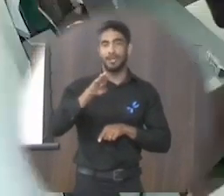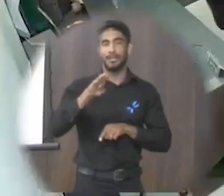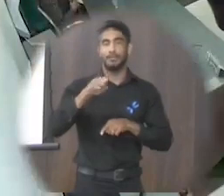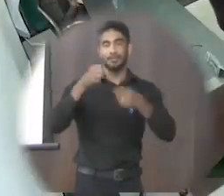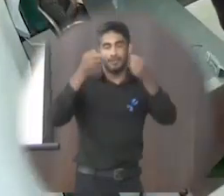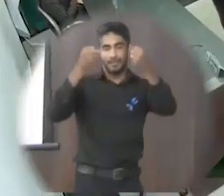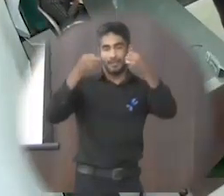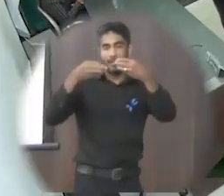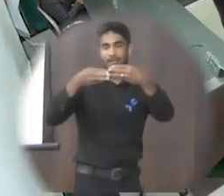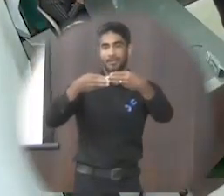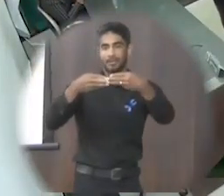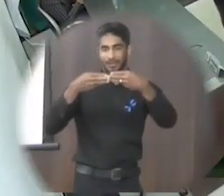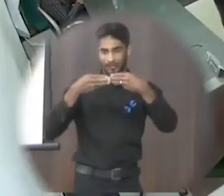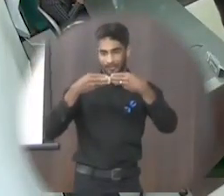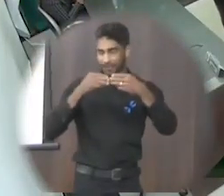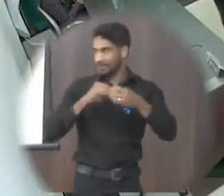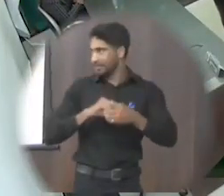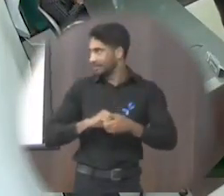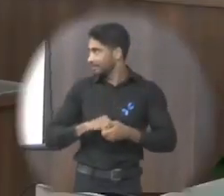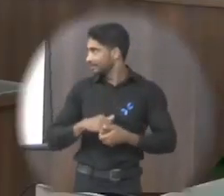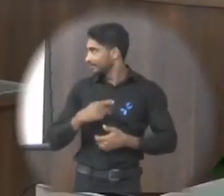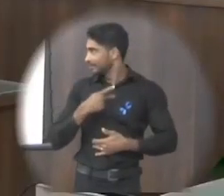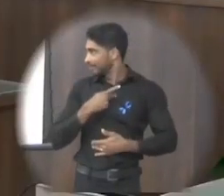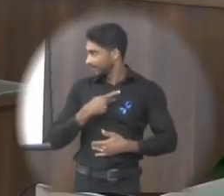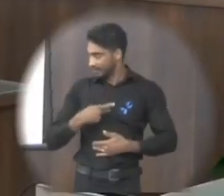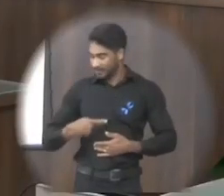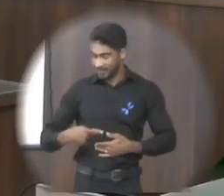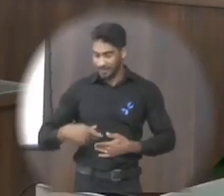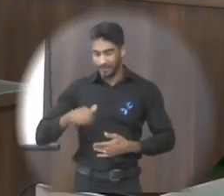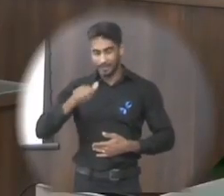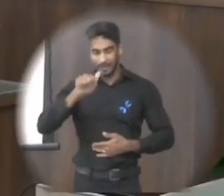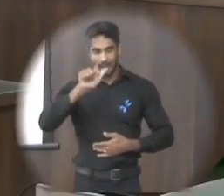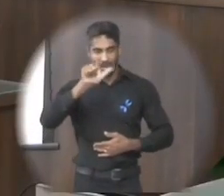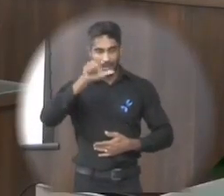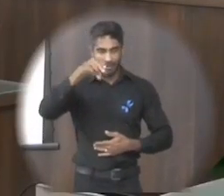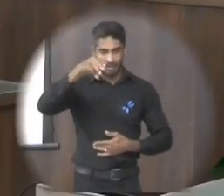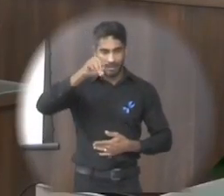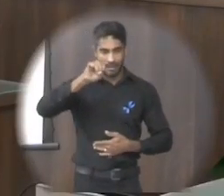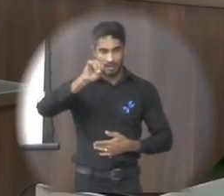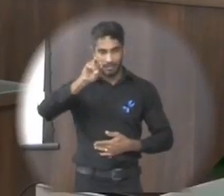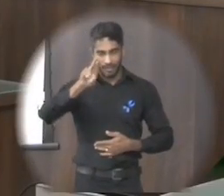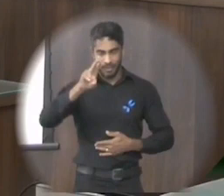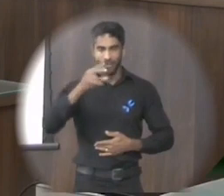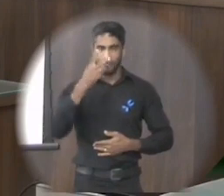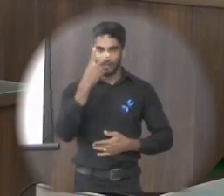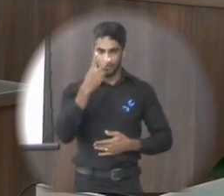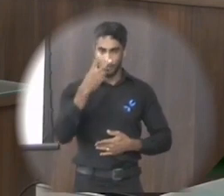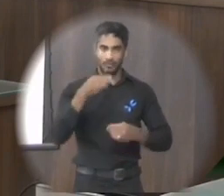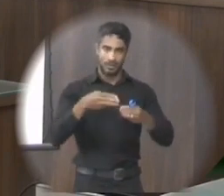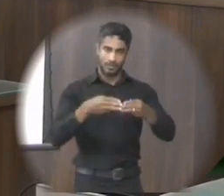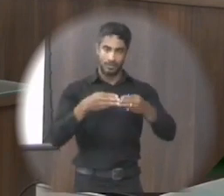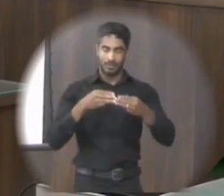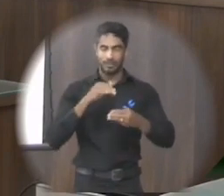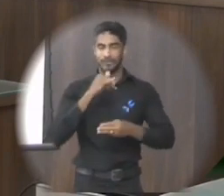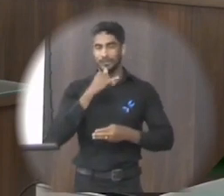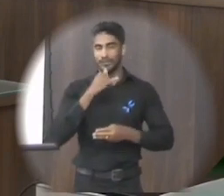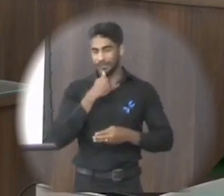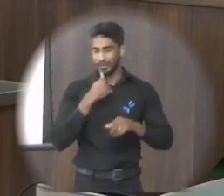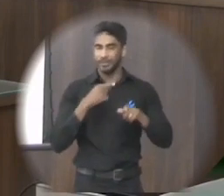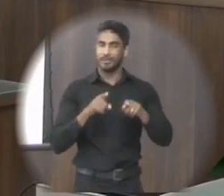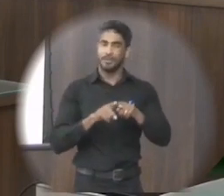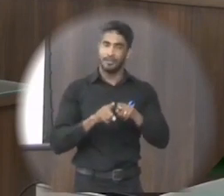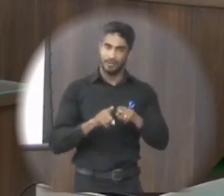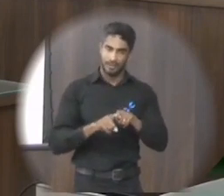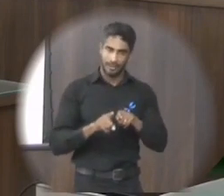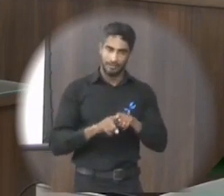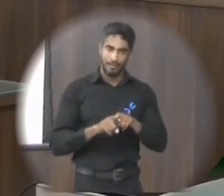moções. Obrigado, senhor presidente. Senhor presidente. Vereador Almir. Eu fiz duas moções de pesar, né, também. Uma